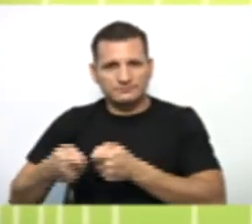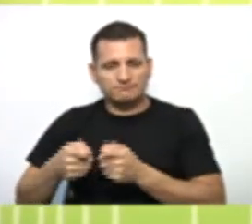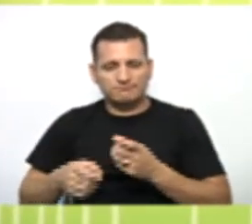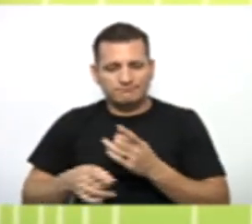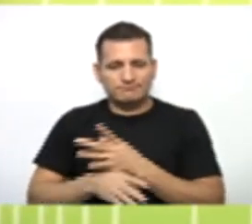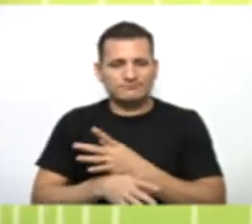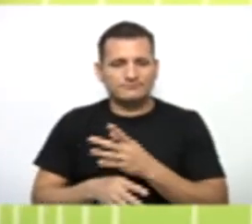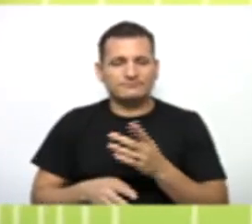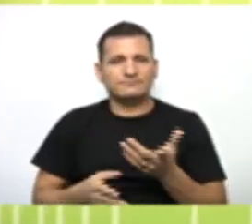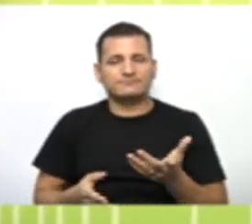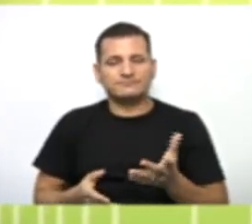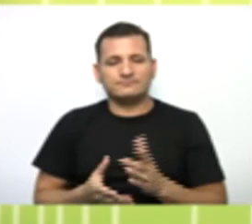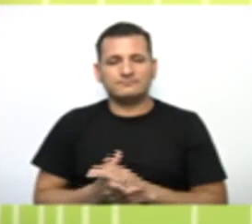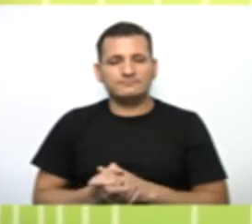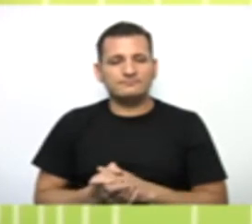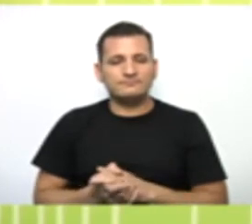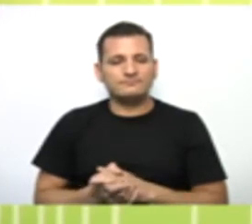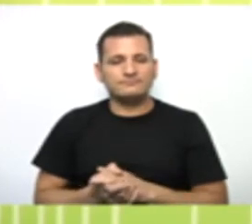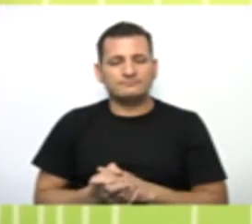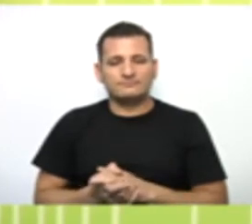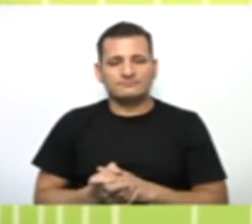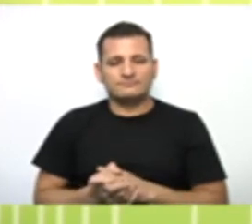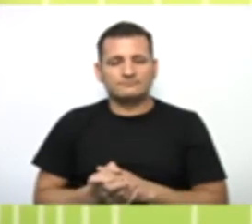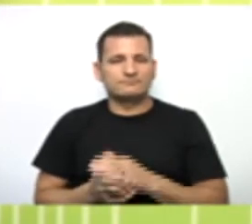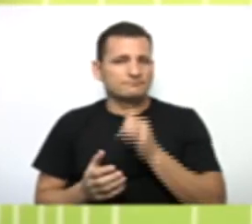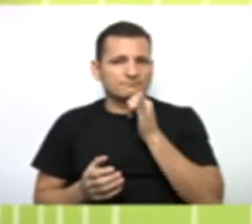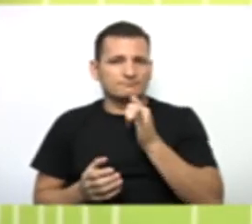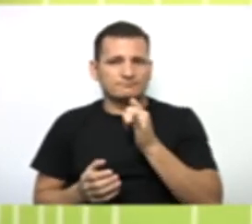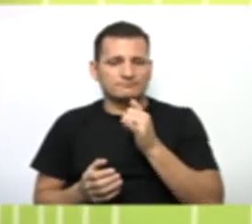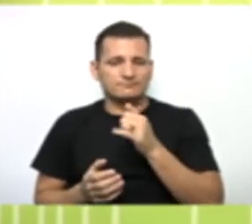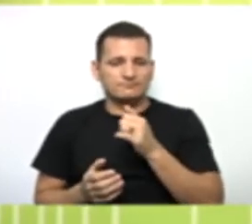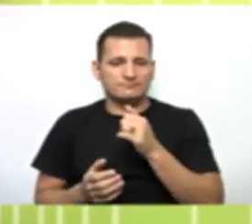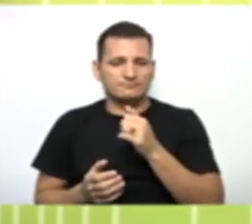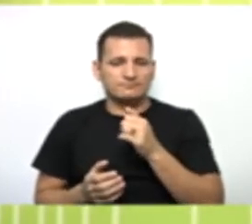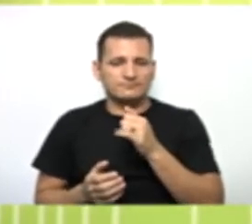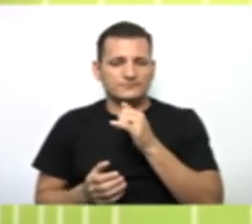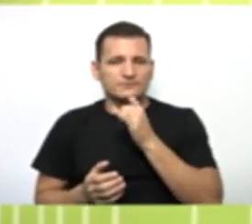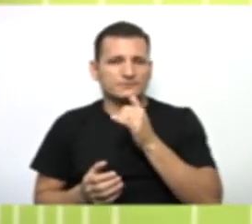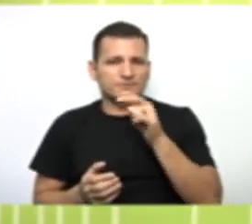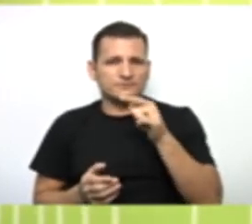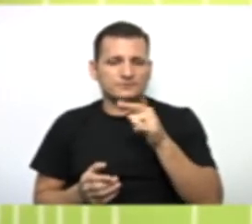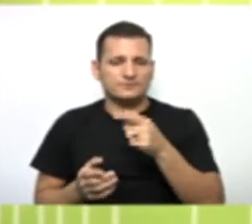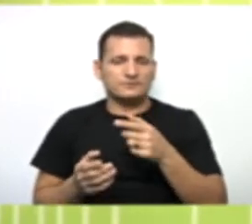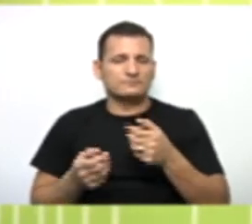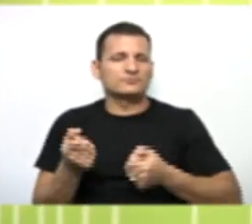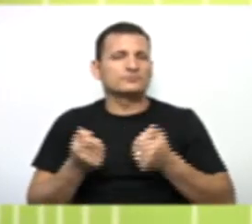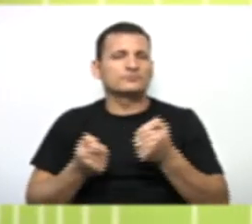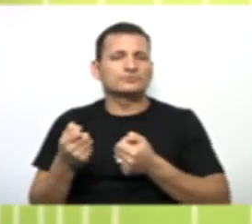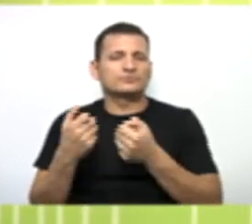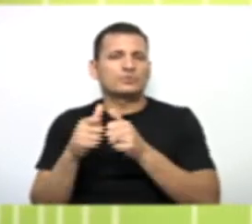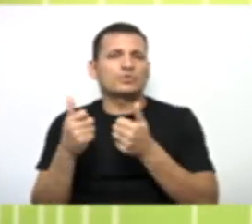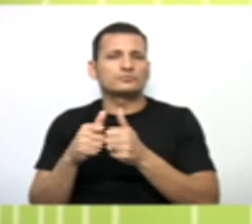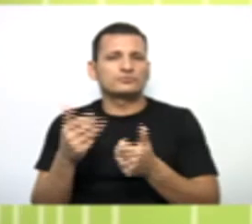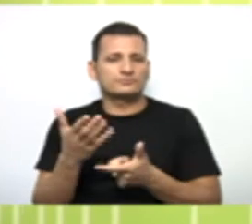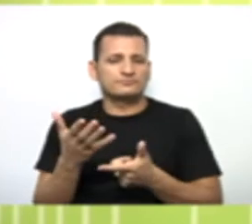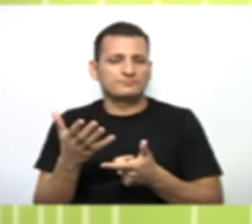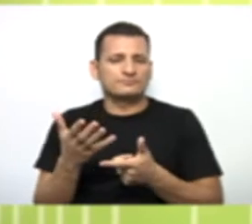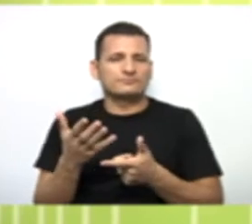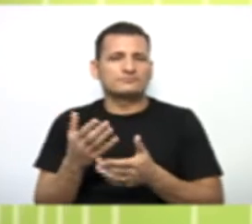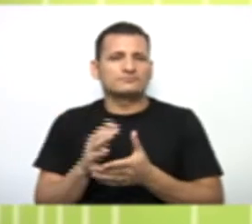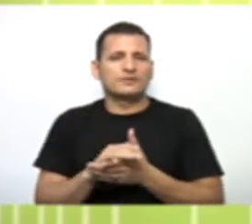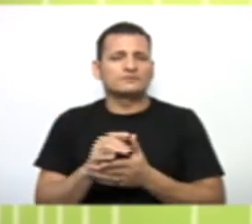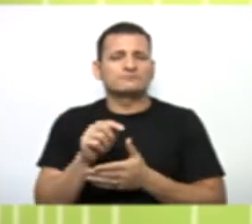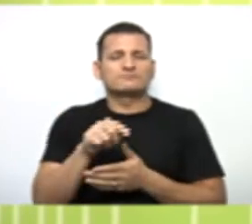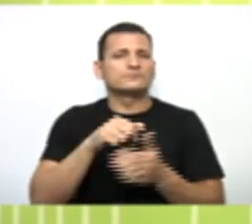apresentação, né? Da hora da negociação. E aqui? Se você saísse dirigindo o ônibus, em nenhum momento trocou o